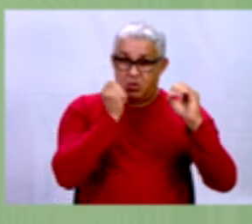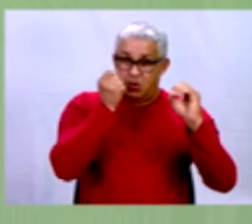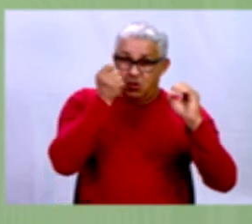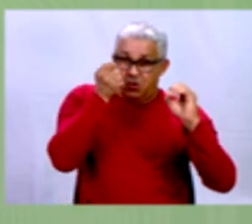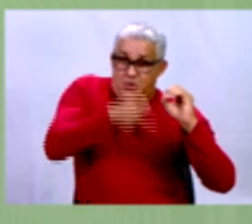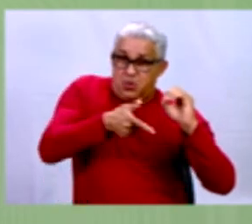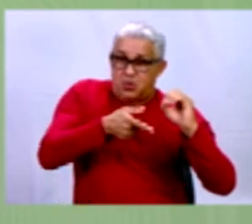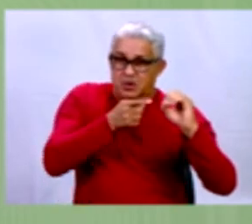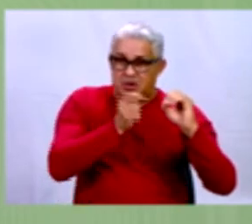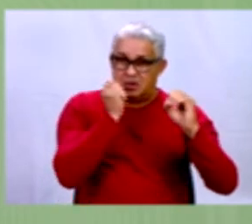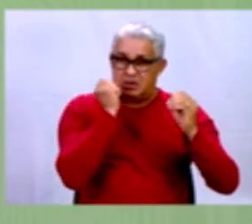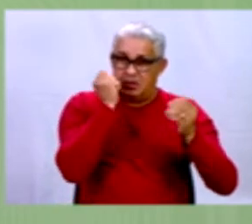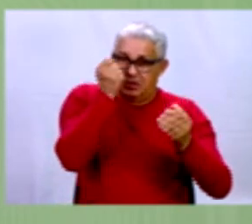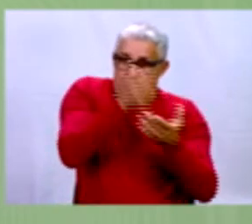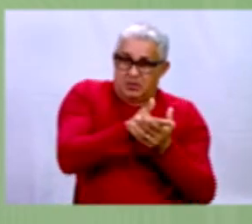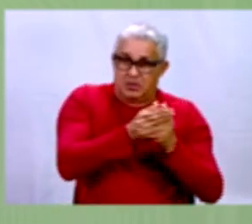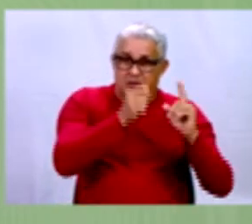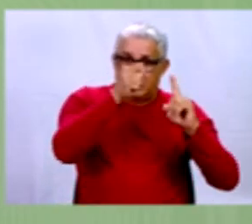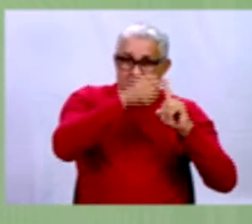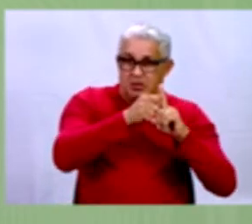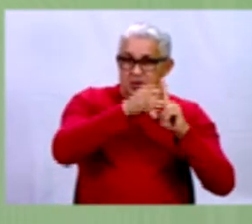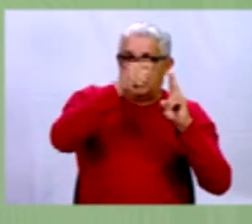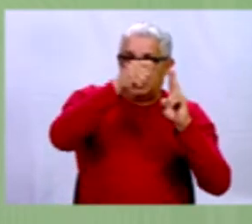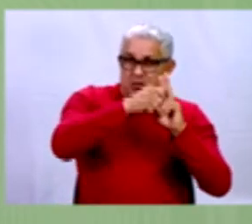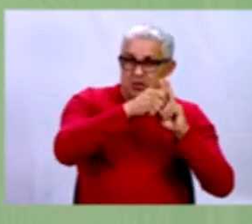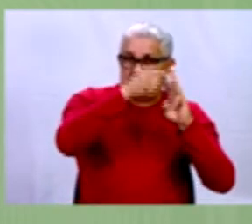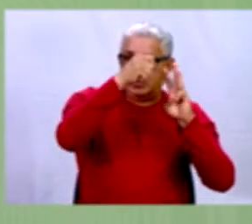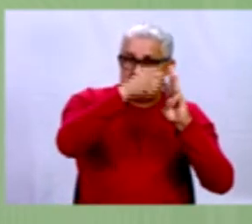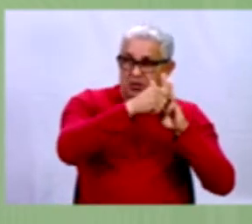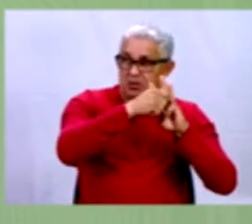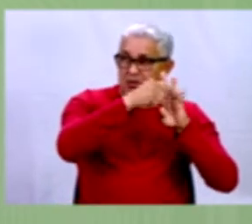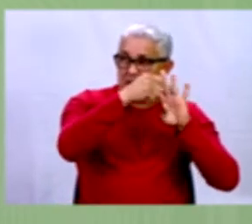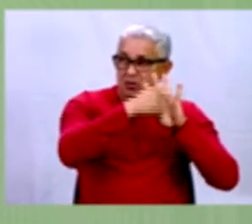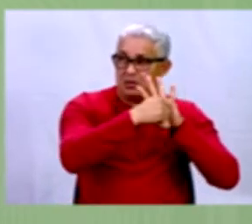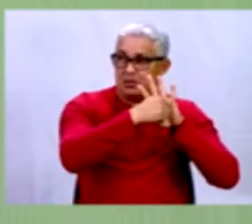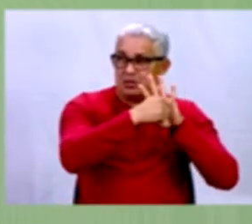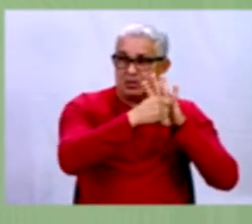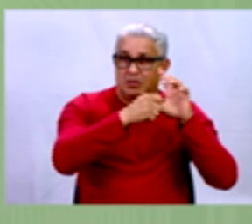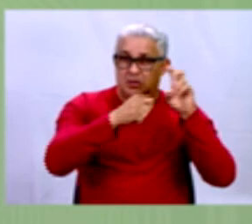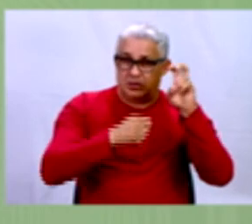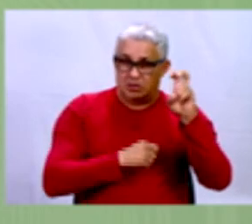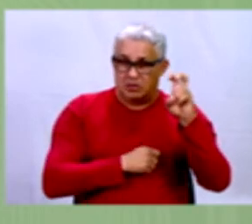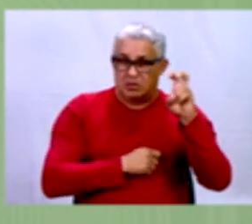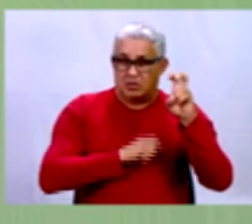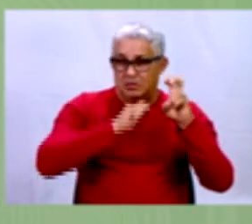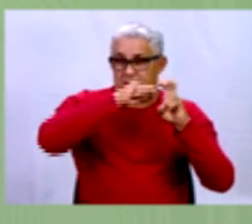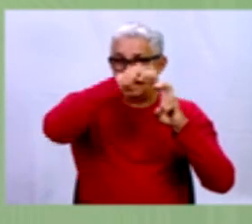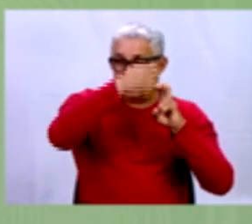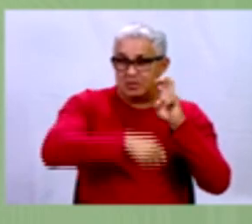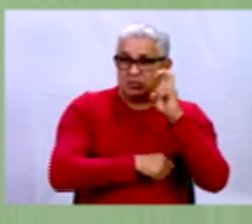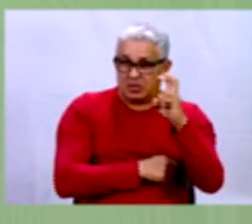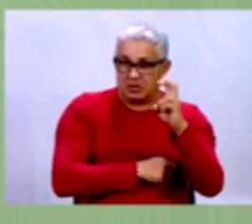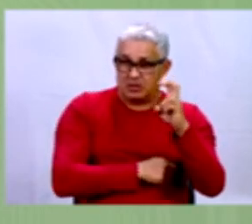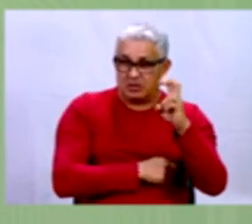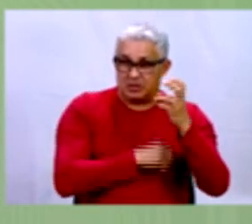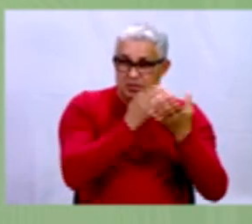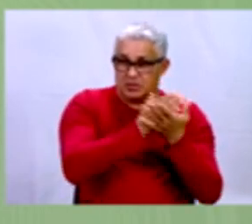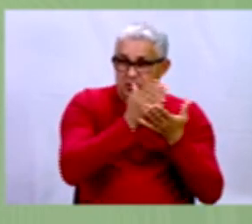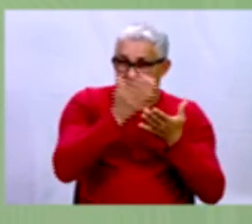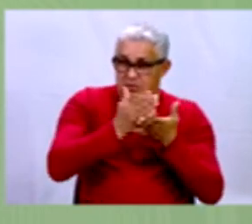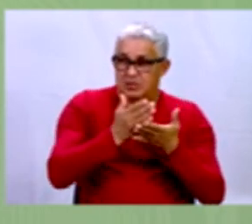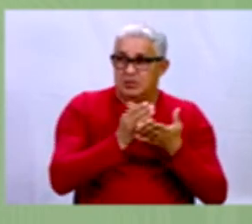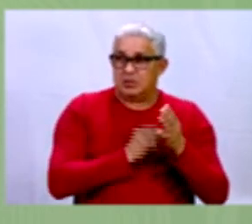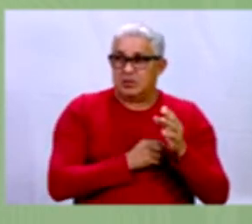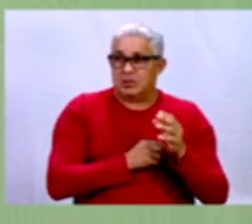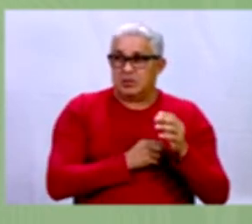tá? Então você tem 1 mês, 2 meses, 3 meses, 4 meses, 5 meses. Você ia pagar 5 prestações. E você vai fazer